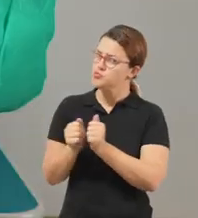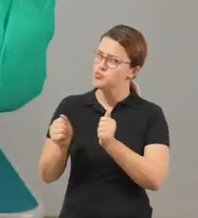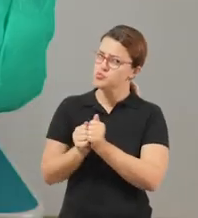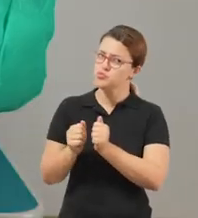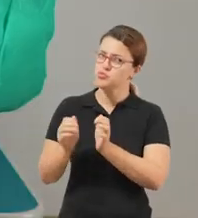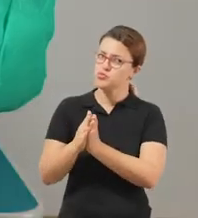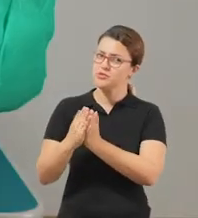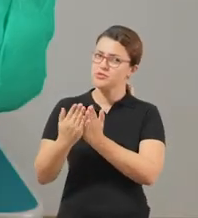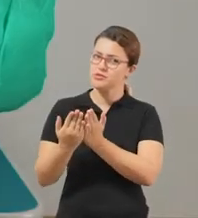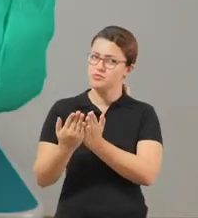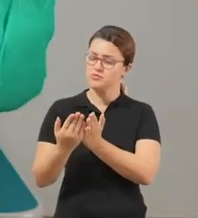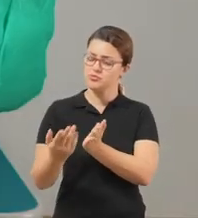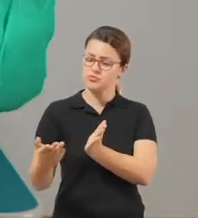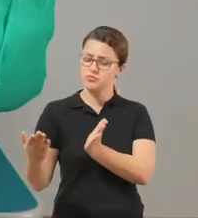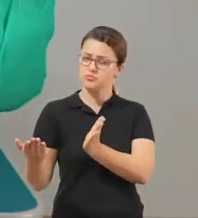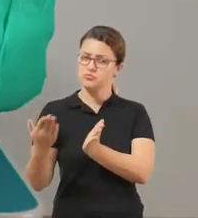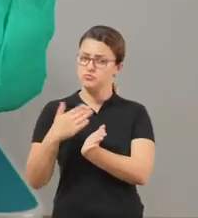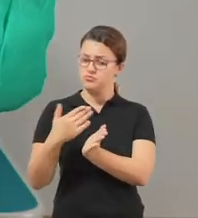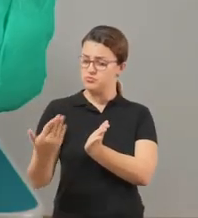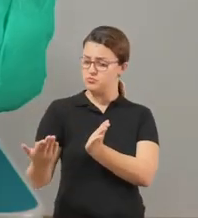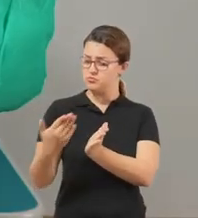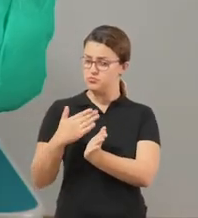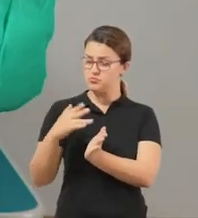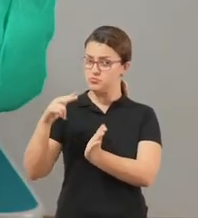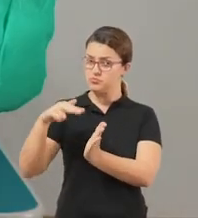ela possa ver todas as imagens.